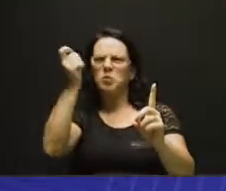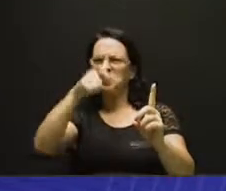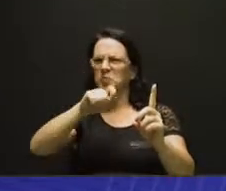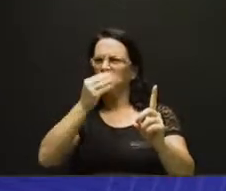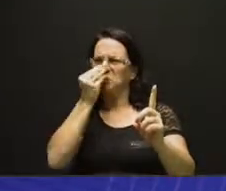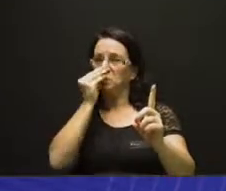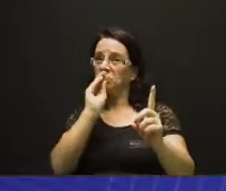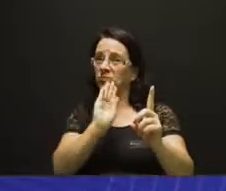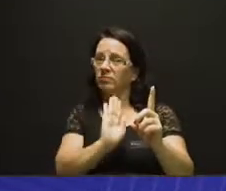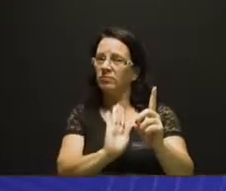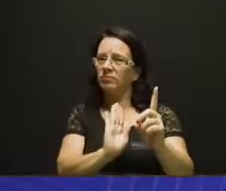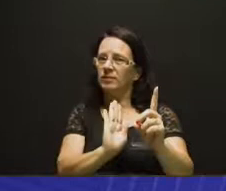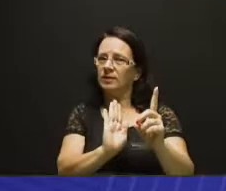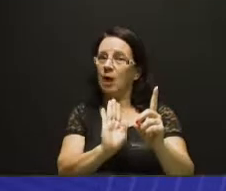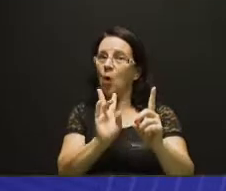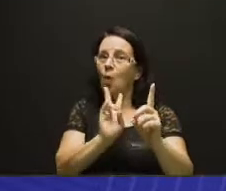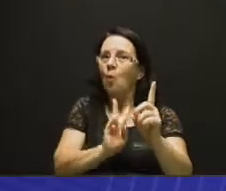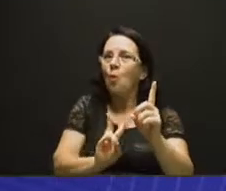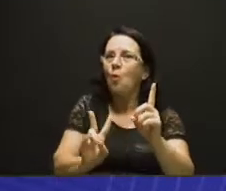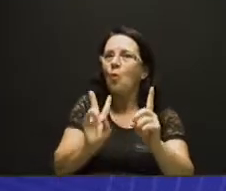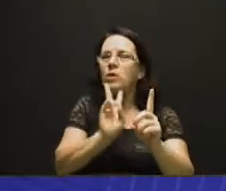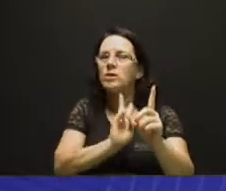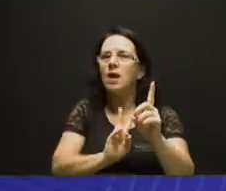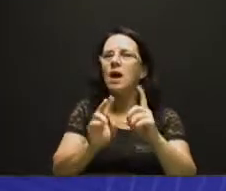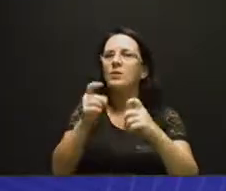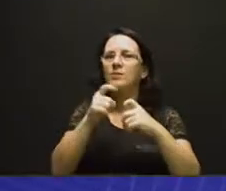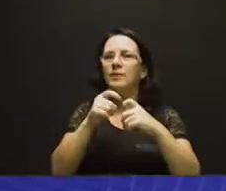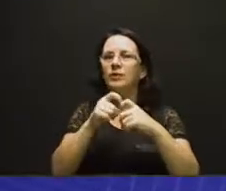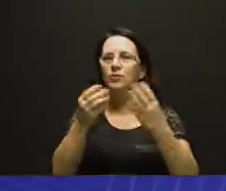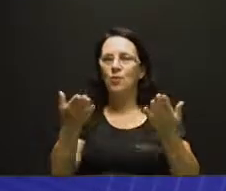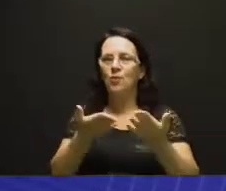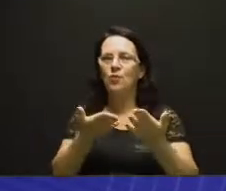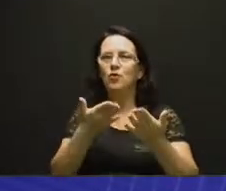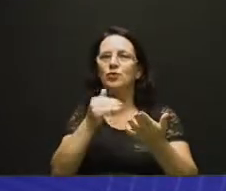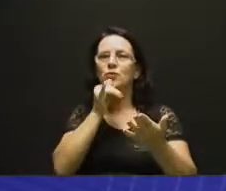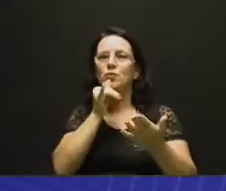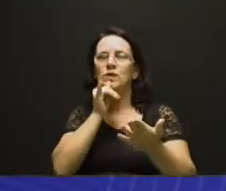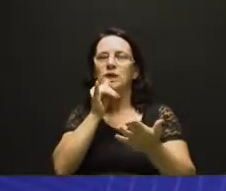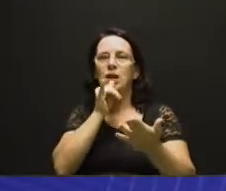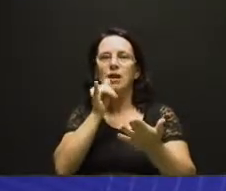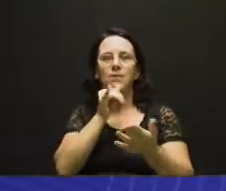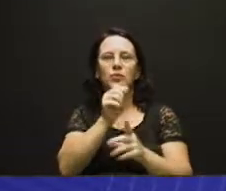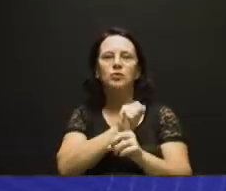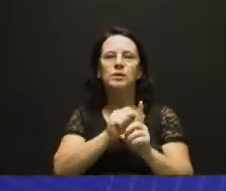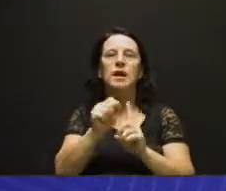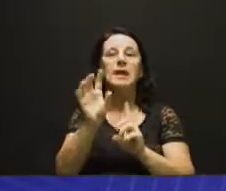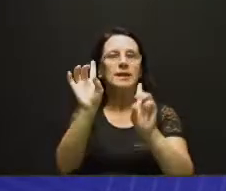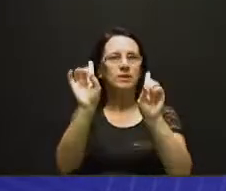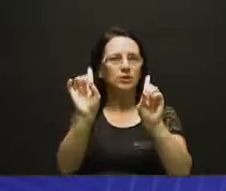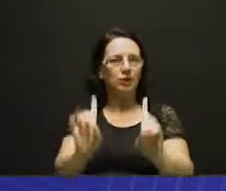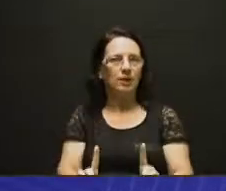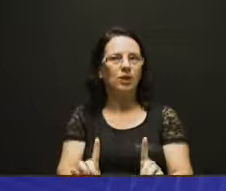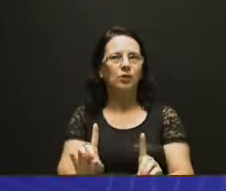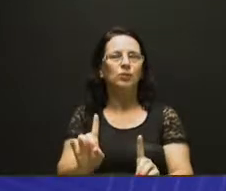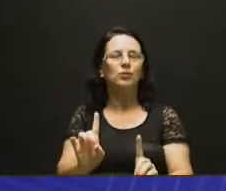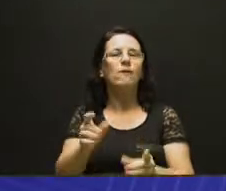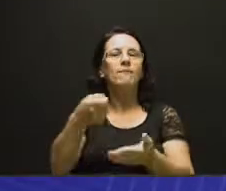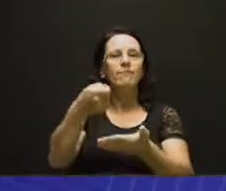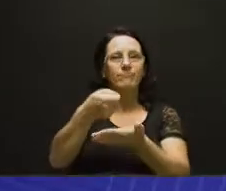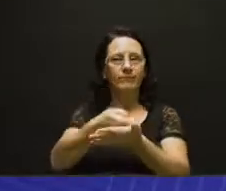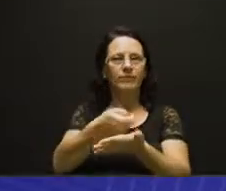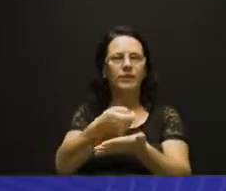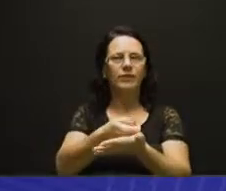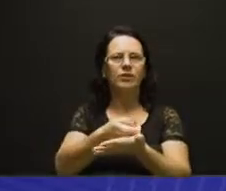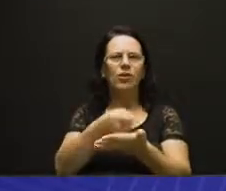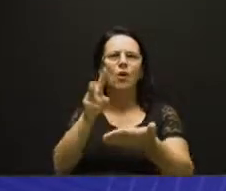e tendo que ter cuidados médicos hoje nós falamos modelo social que o modelo de direitos e deveres através de